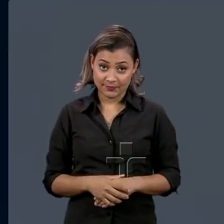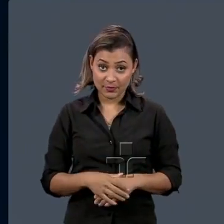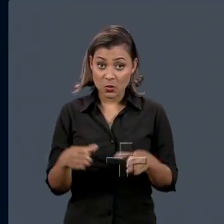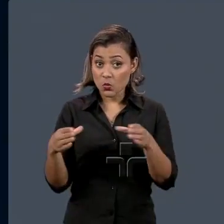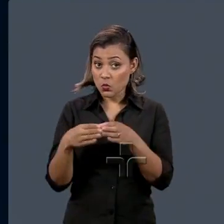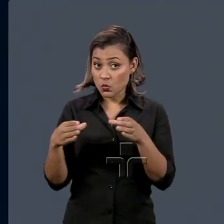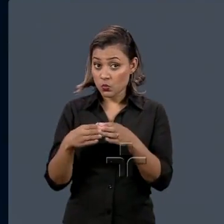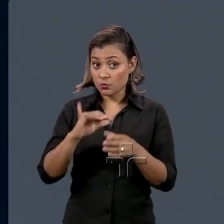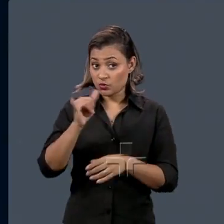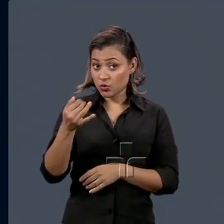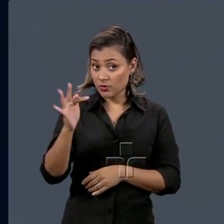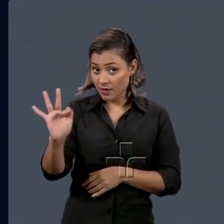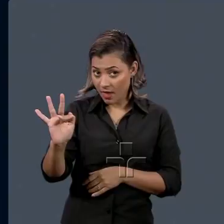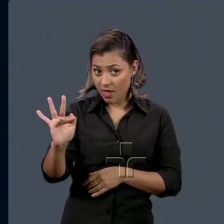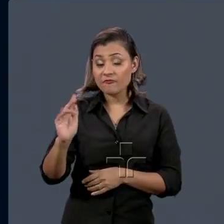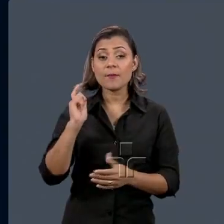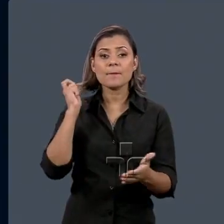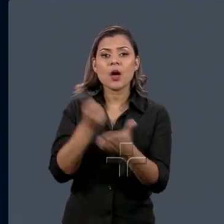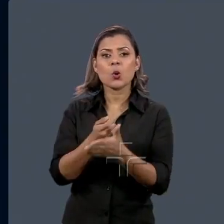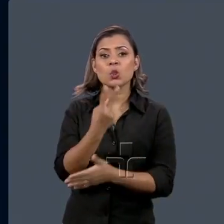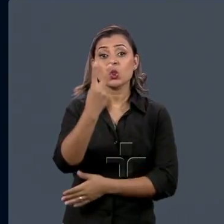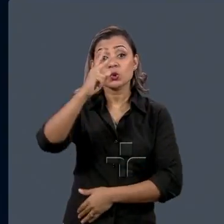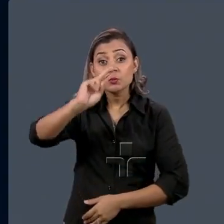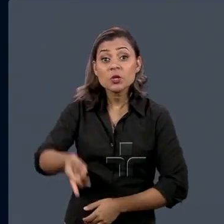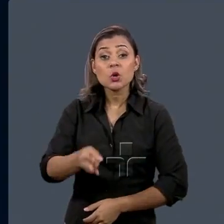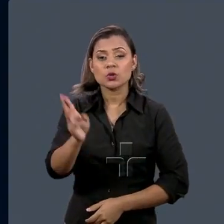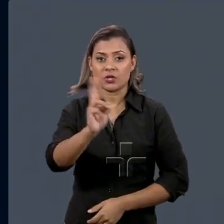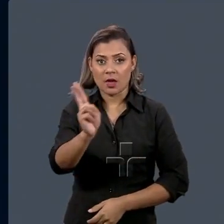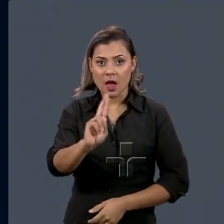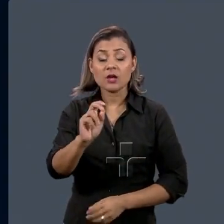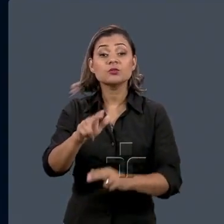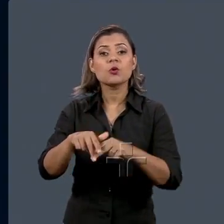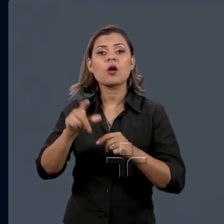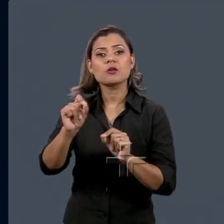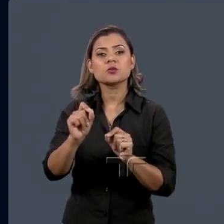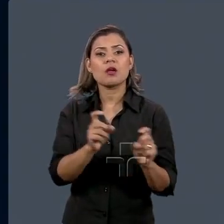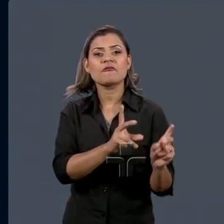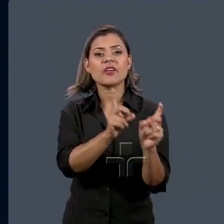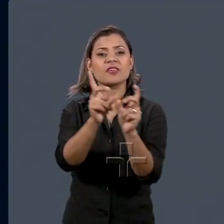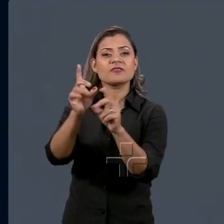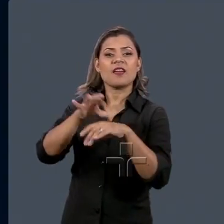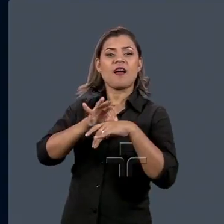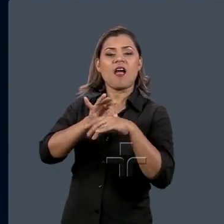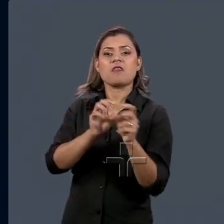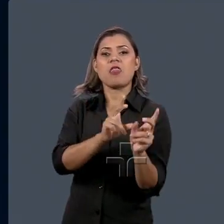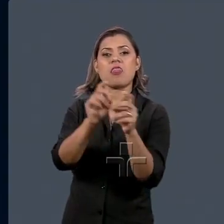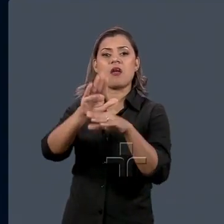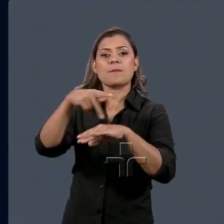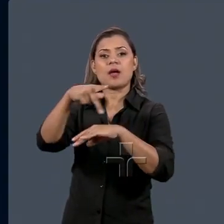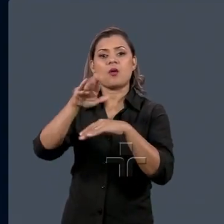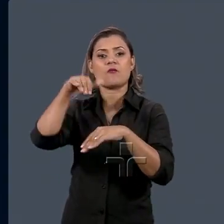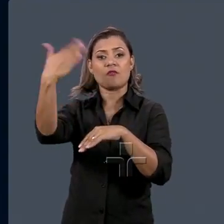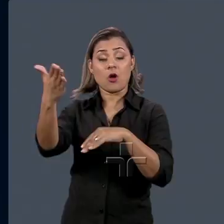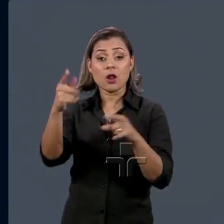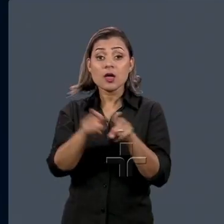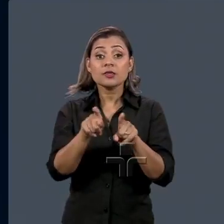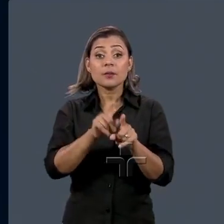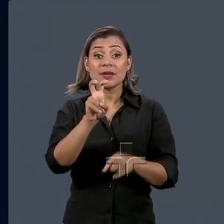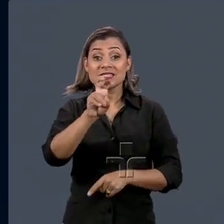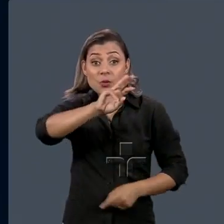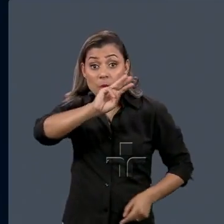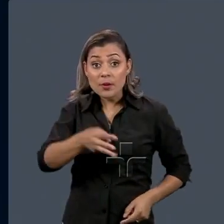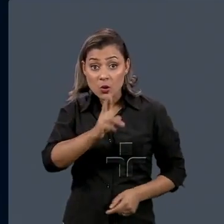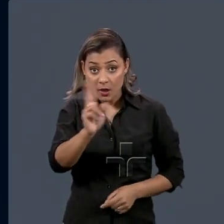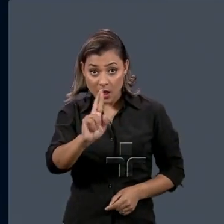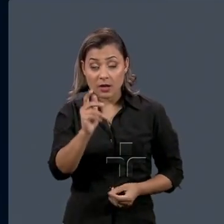teria pago 2 milhões de reais para a regulamentação da exportação de carcaças de animais e outros 5 milhões de